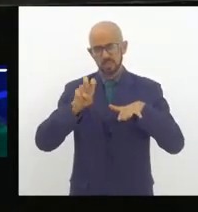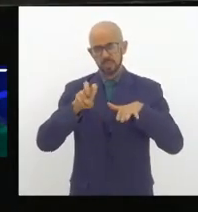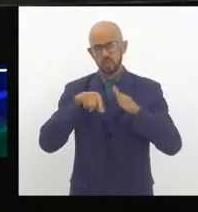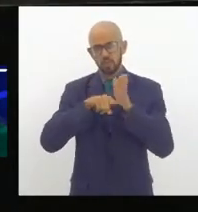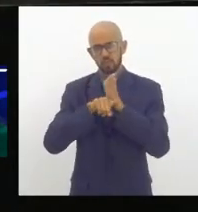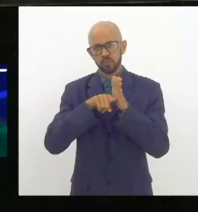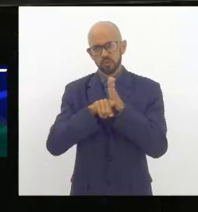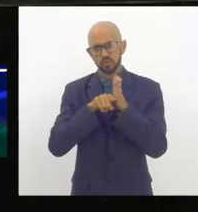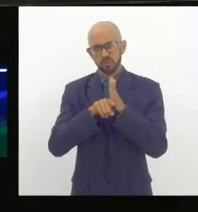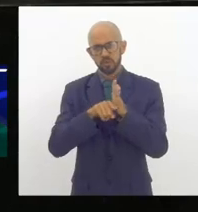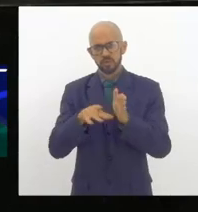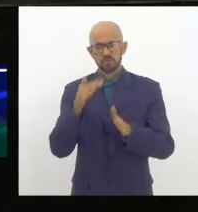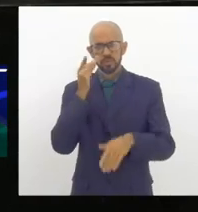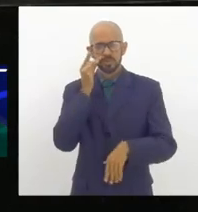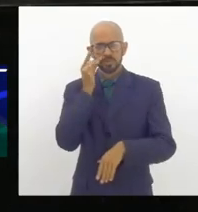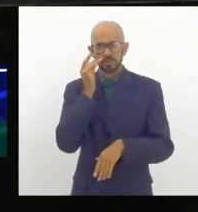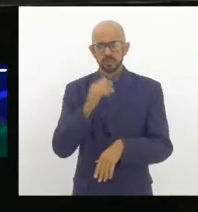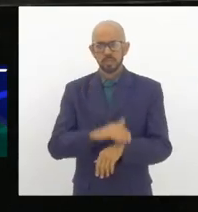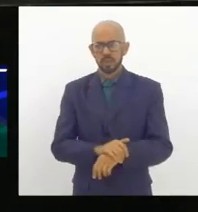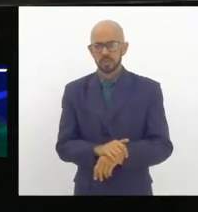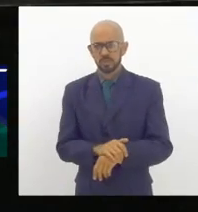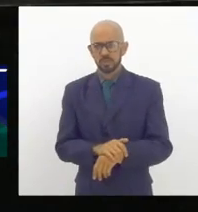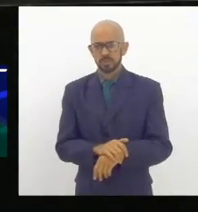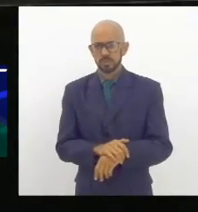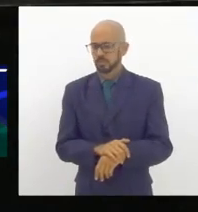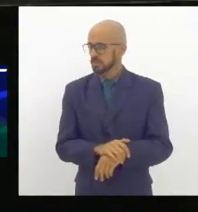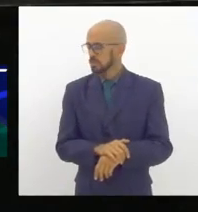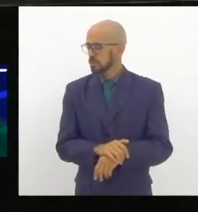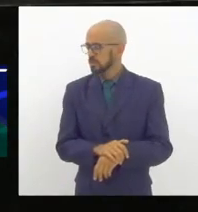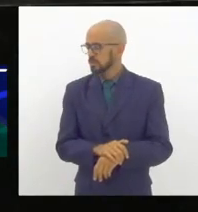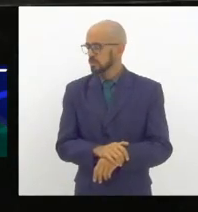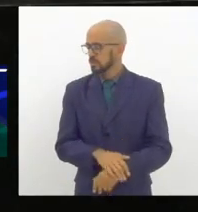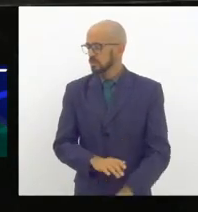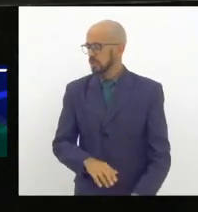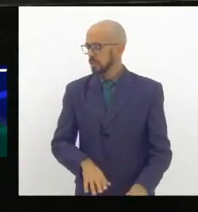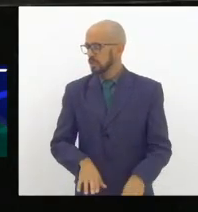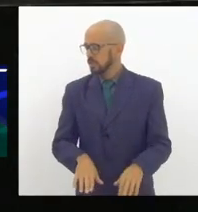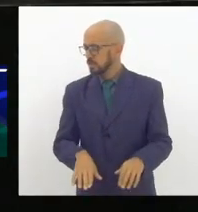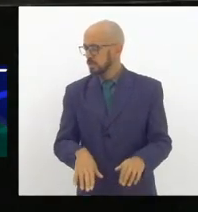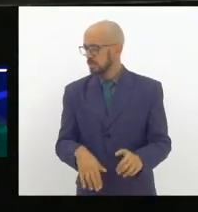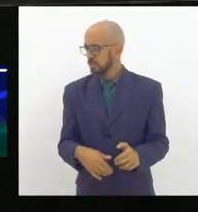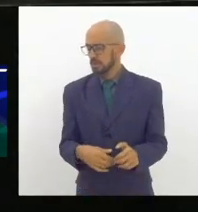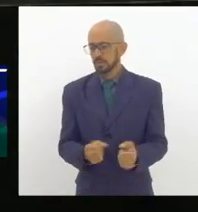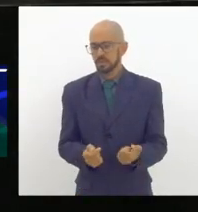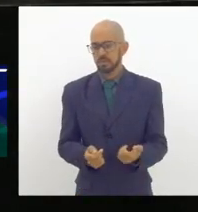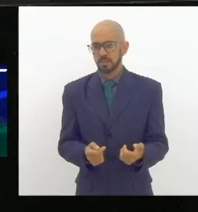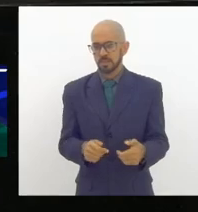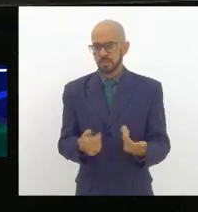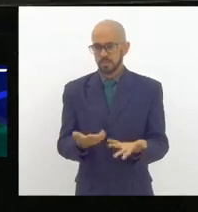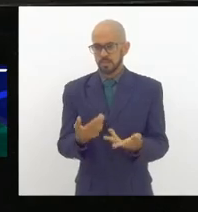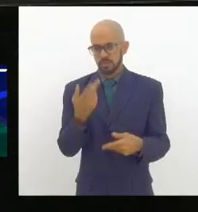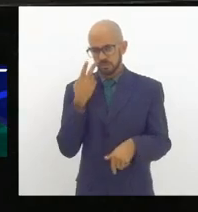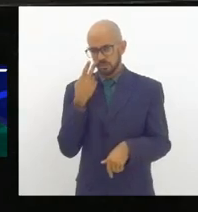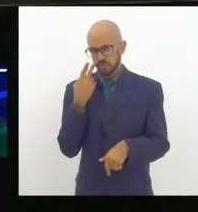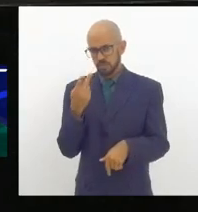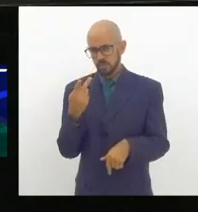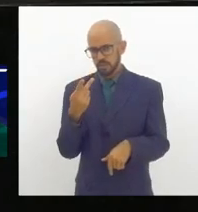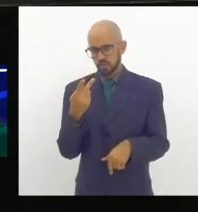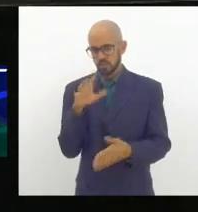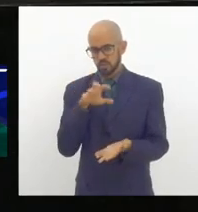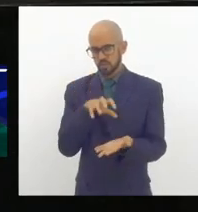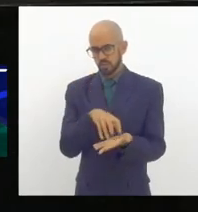vistorias presenciais nos jamais que o pé da SuperVia e também Visitamos o centro operacional